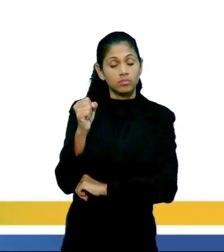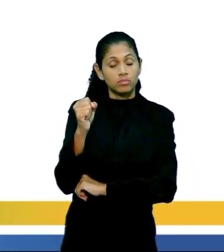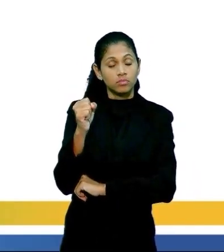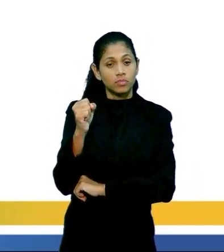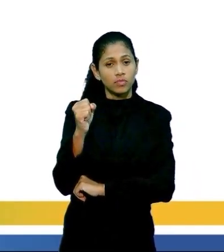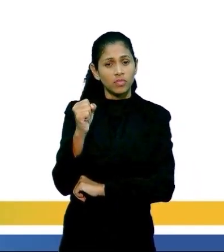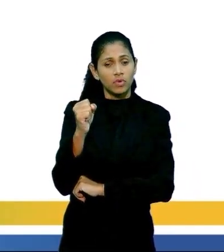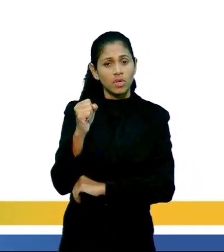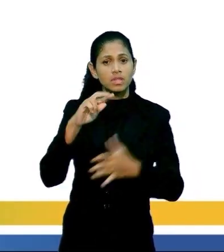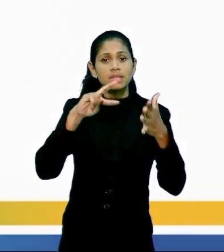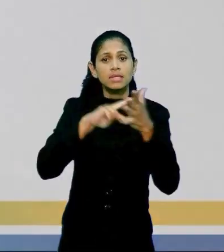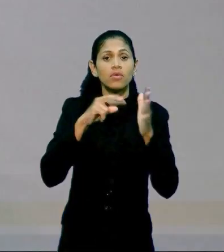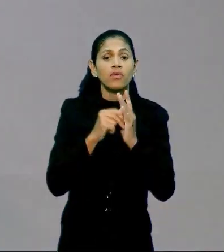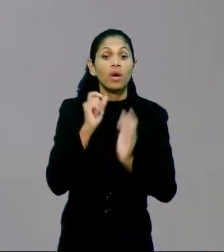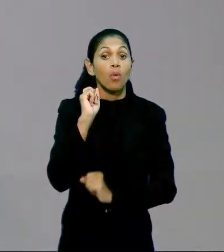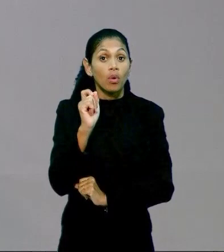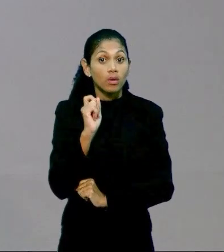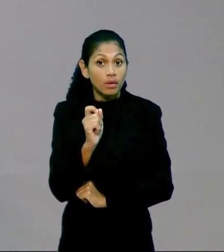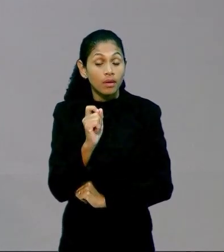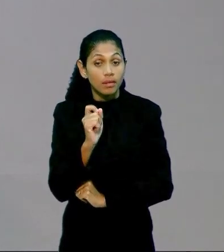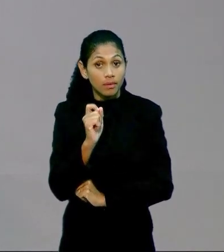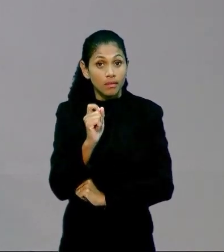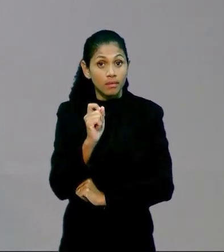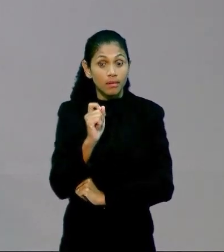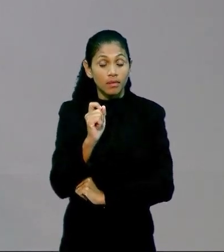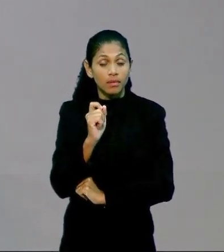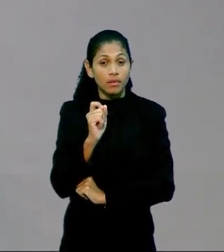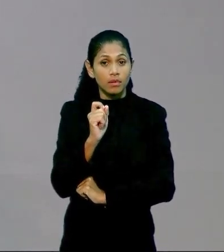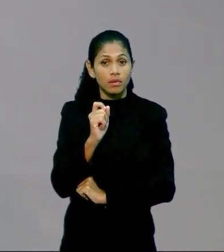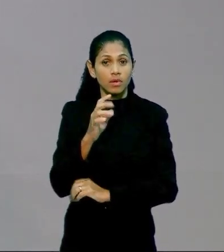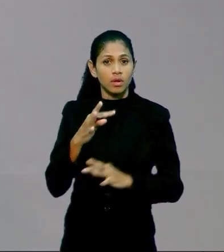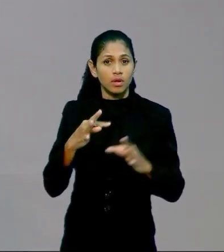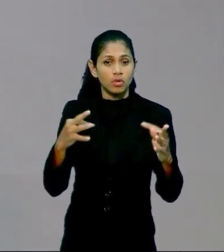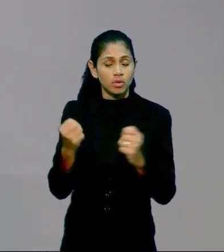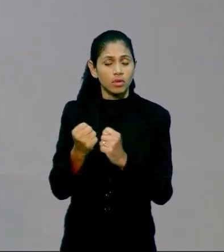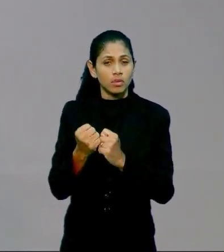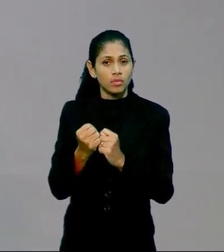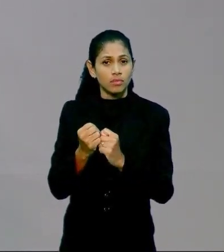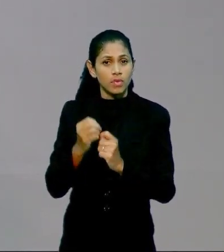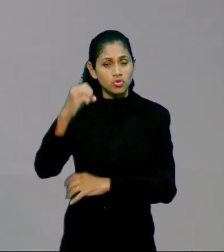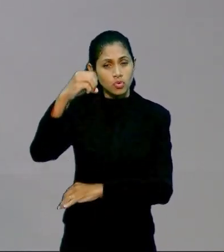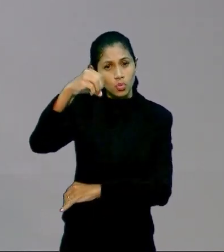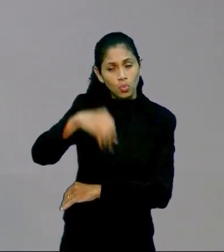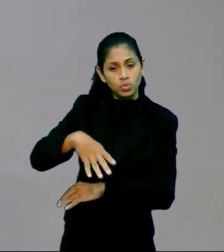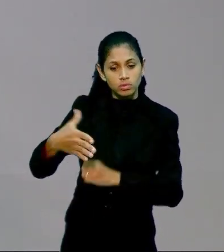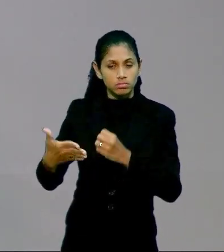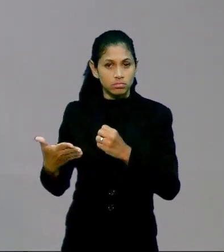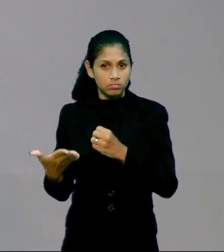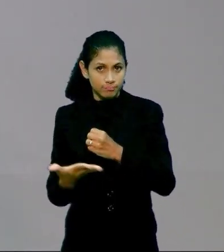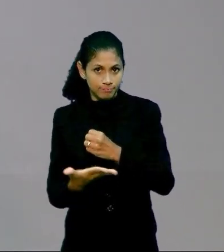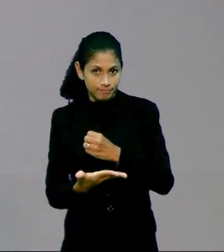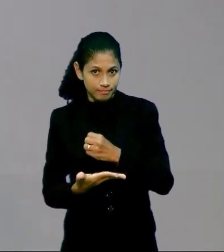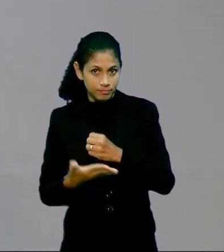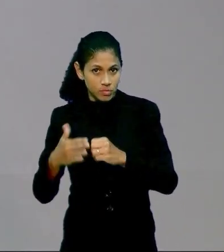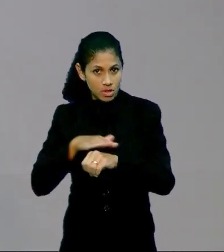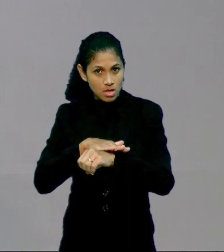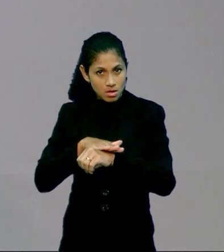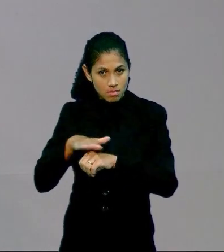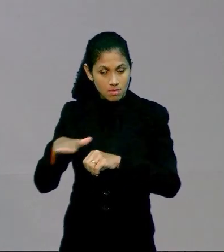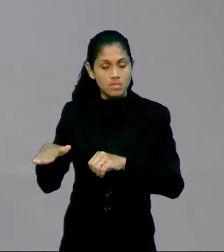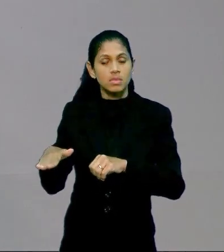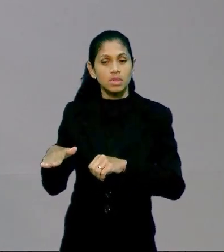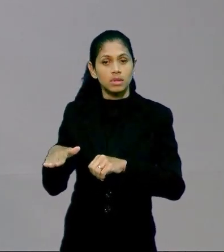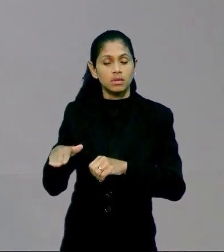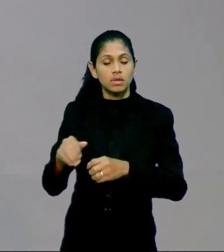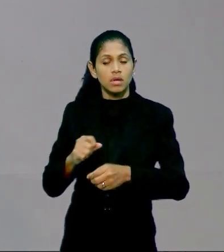na sua última camada. Aqui, toda vez que eu falar de última camada, essa última camada que eu me refiro